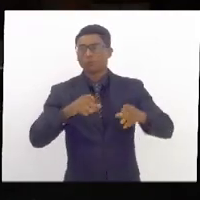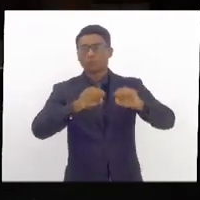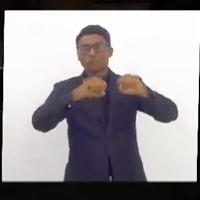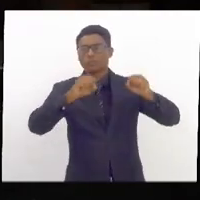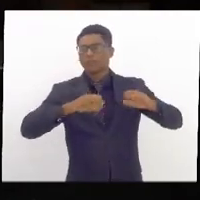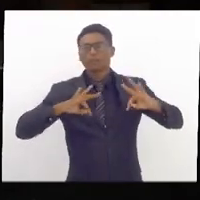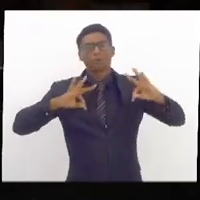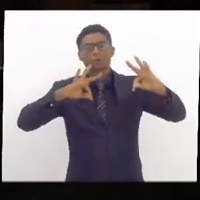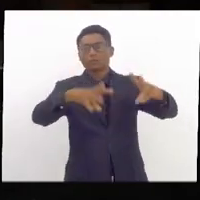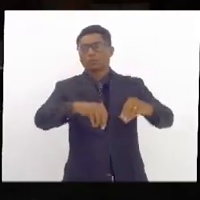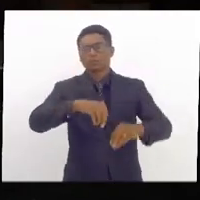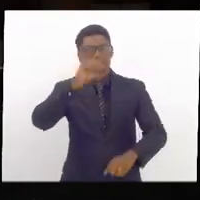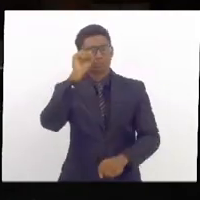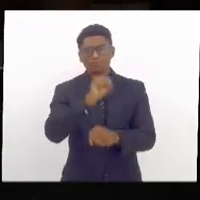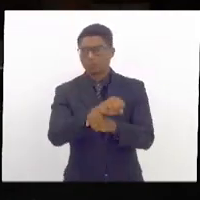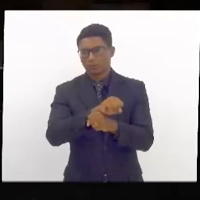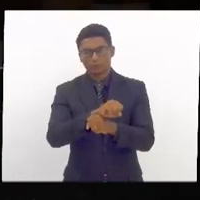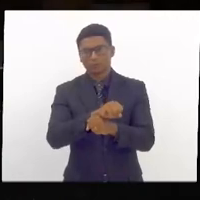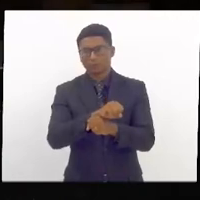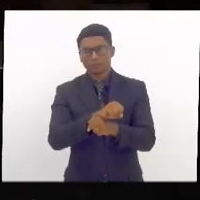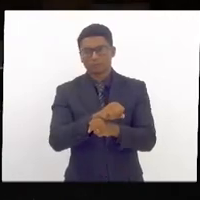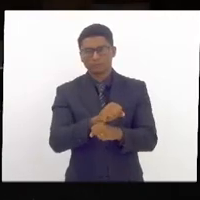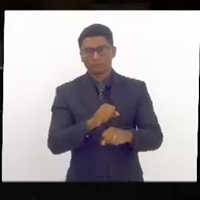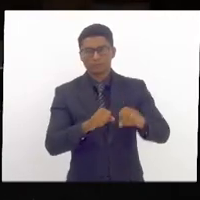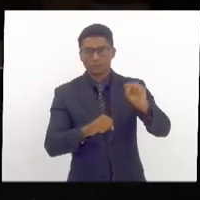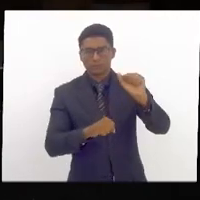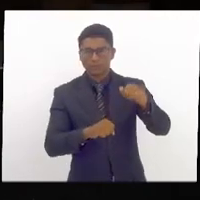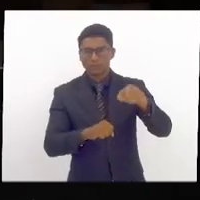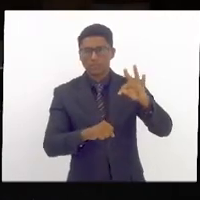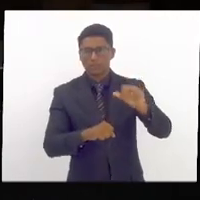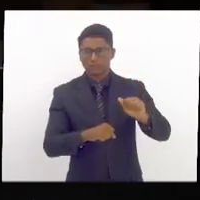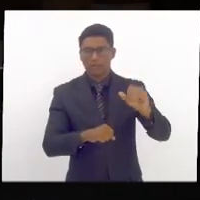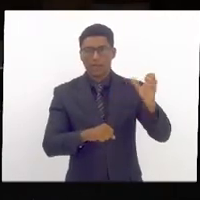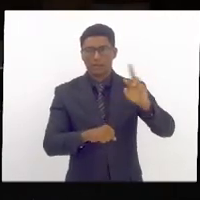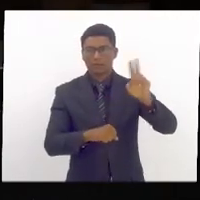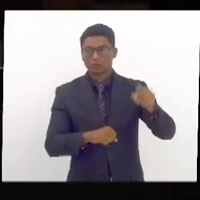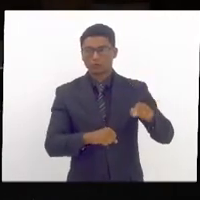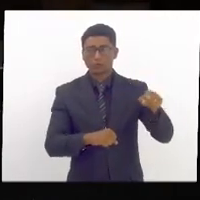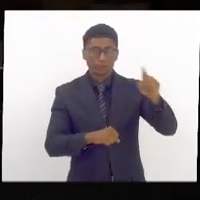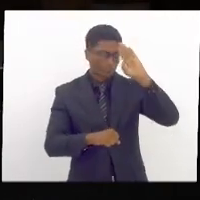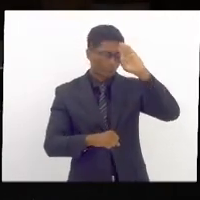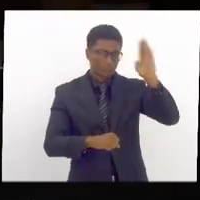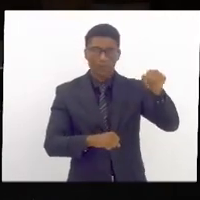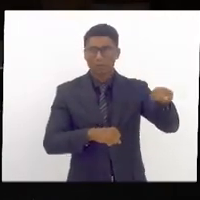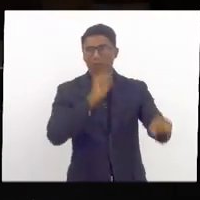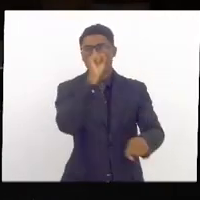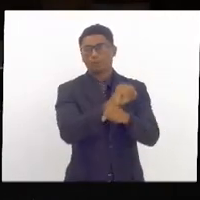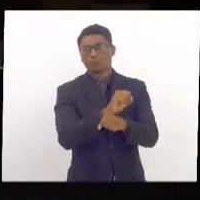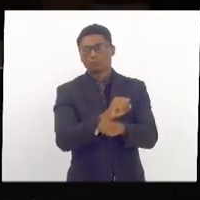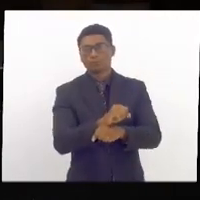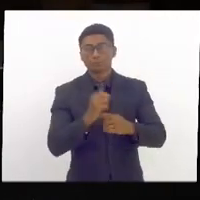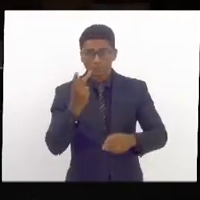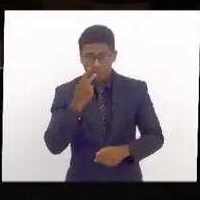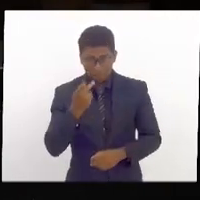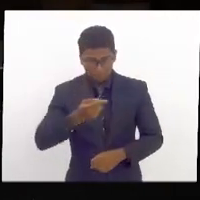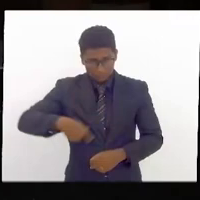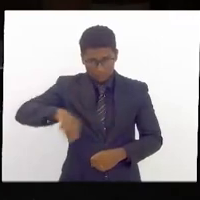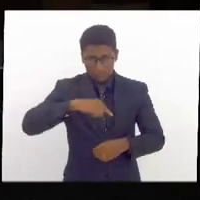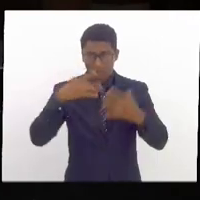um todo, do ramal de Santa Cruz principalmente. Então, o que eu estou querendo afirmar aqui é que nós não podemos aceitar, e nós que